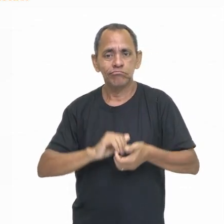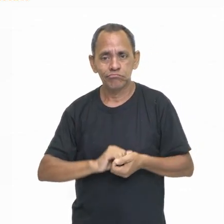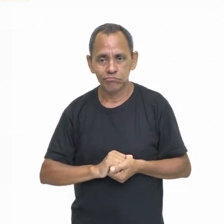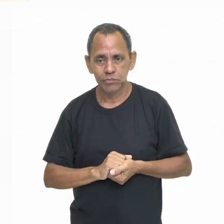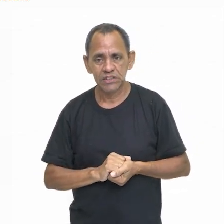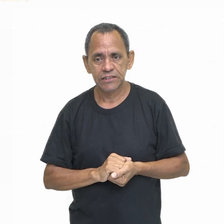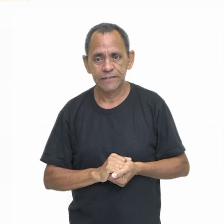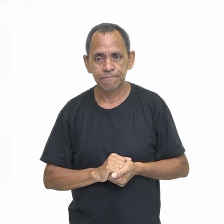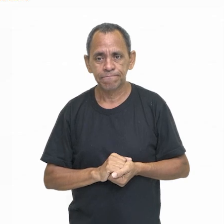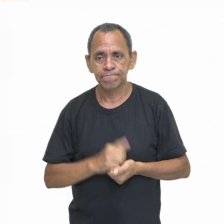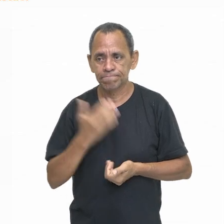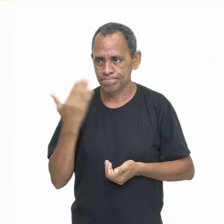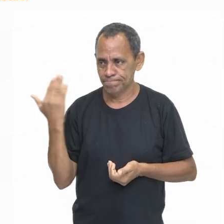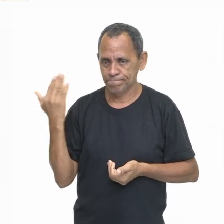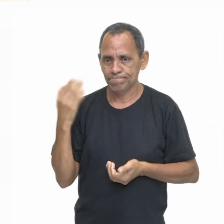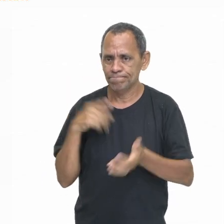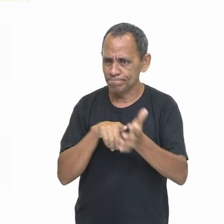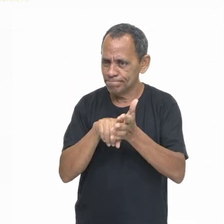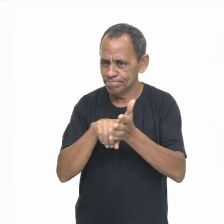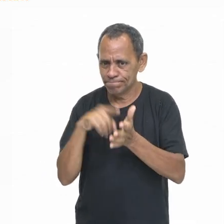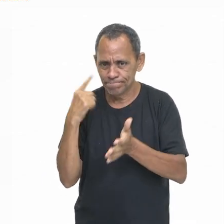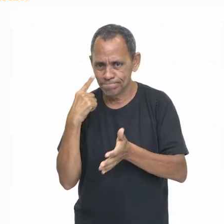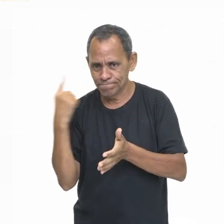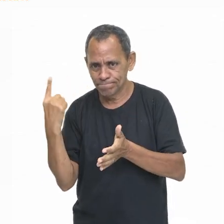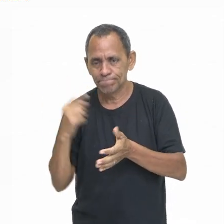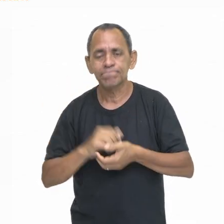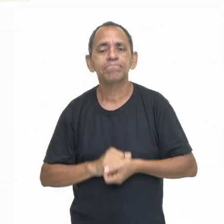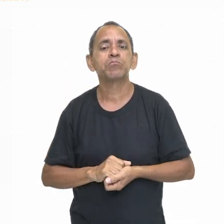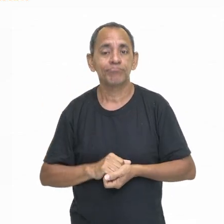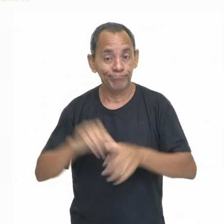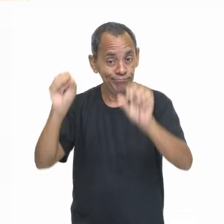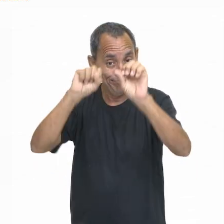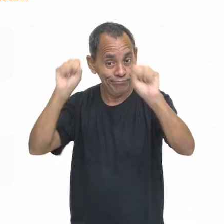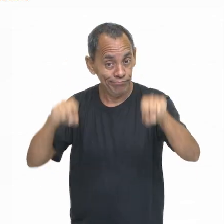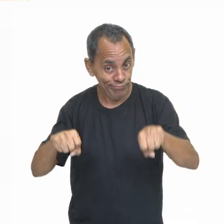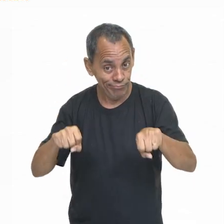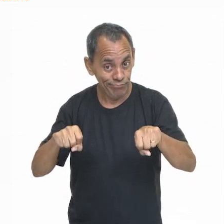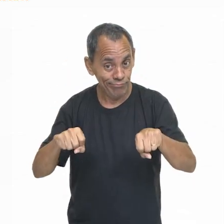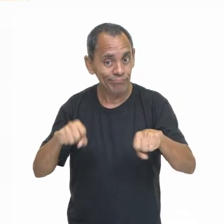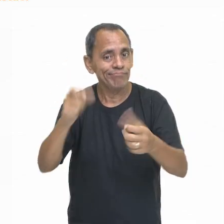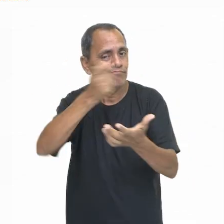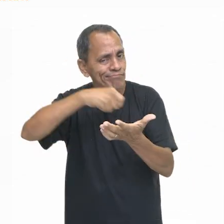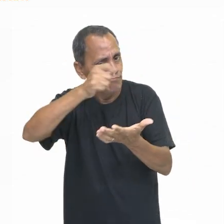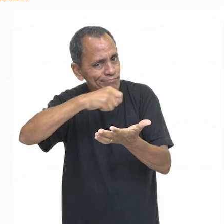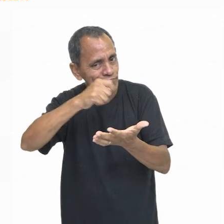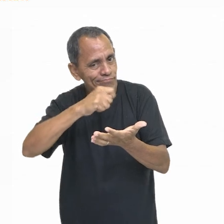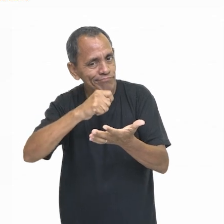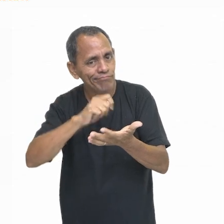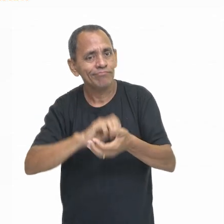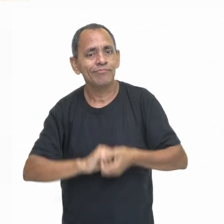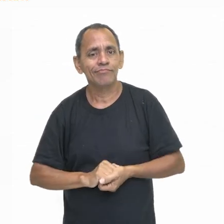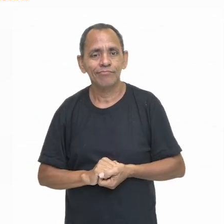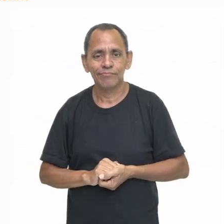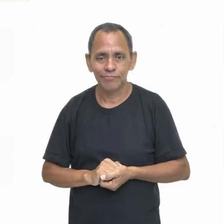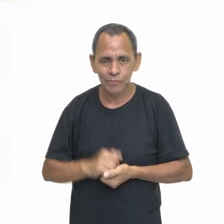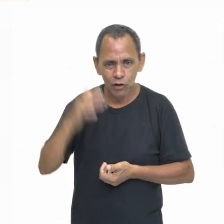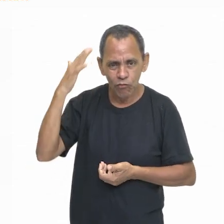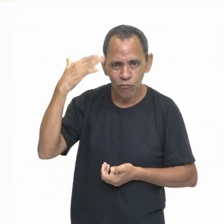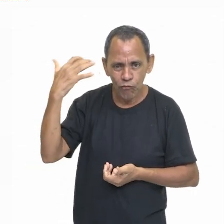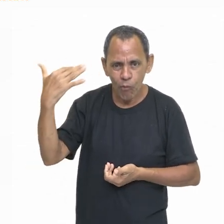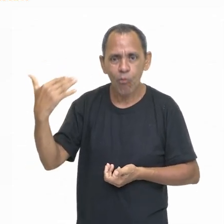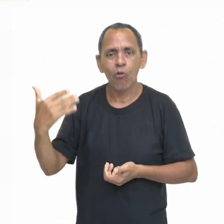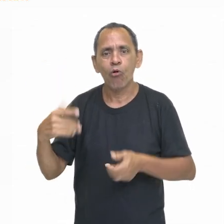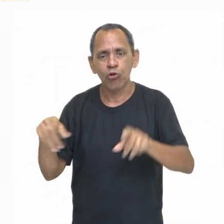na imagem, né? E um sistema de escrita intrigante e que até hoje ainda não